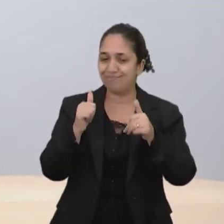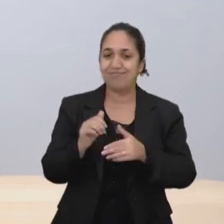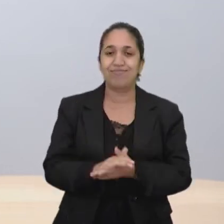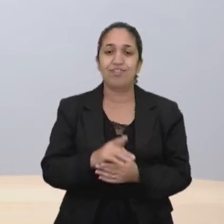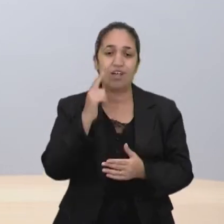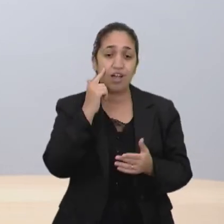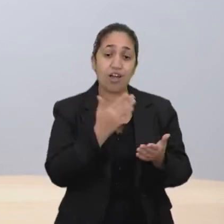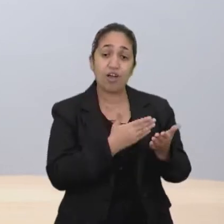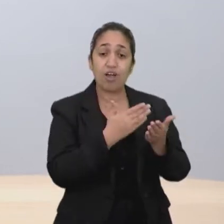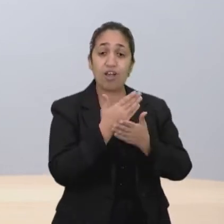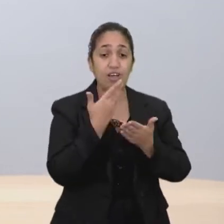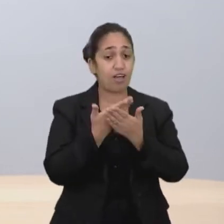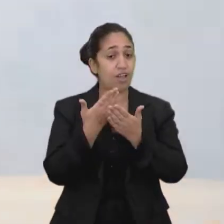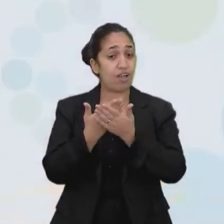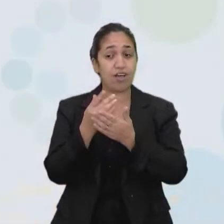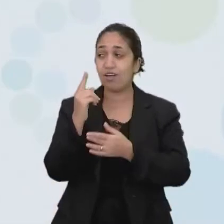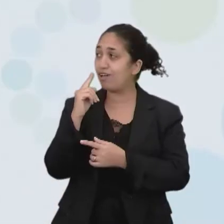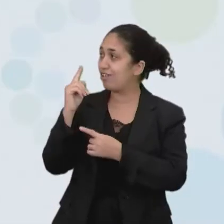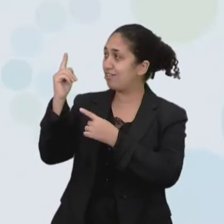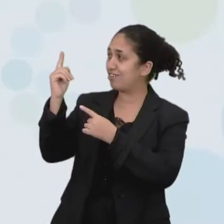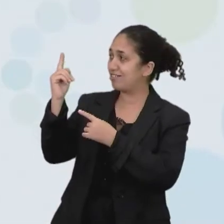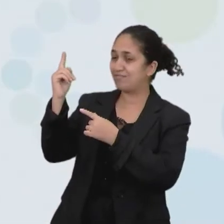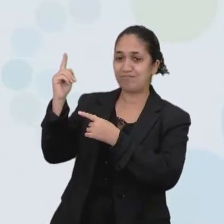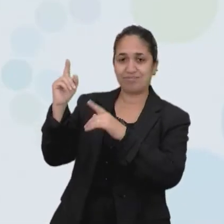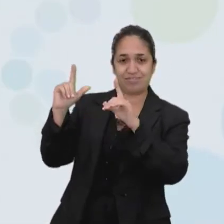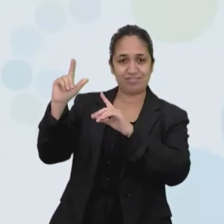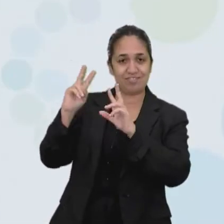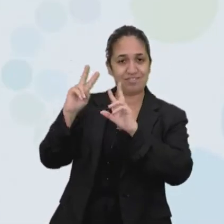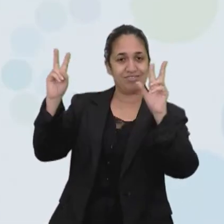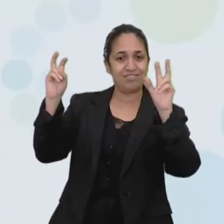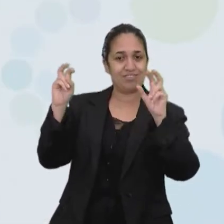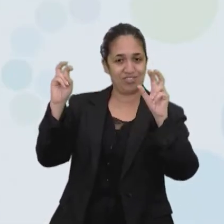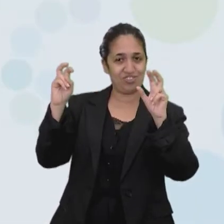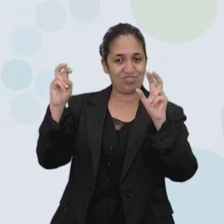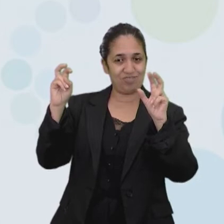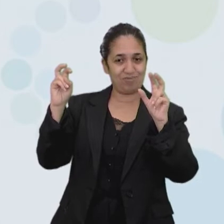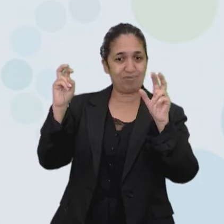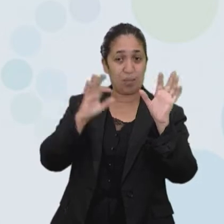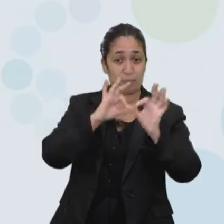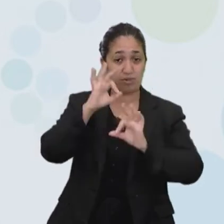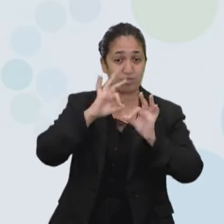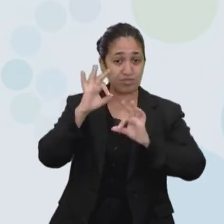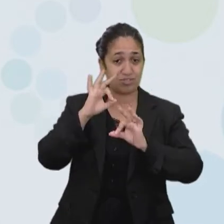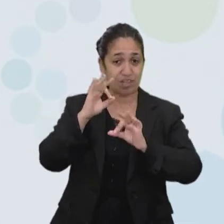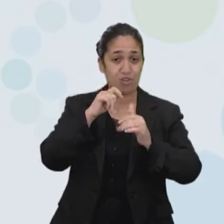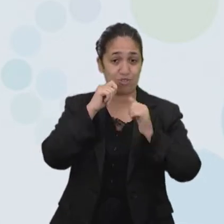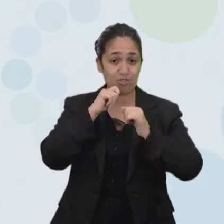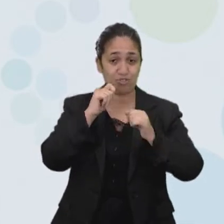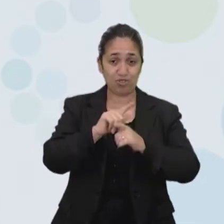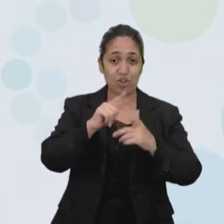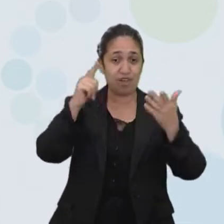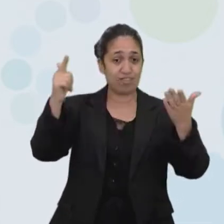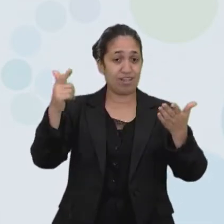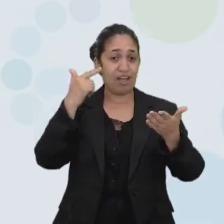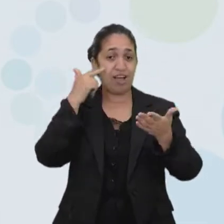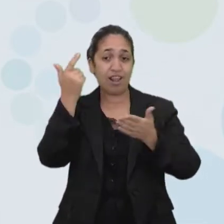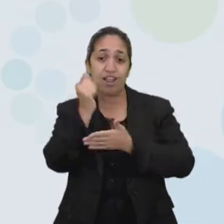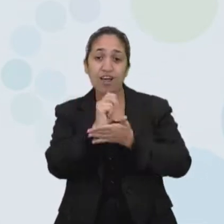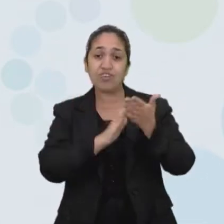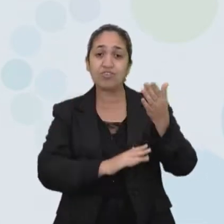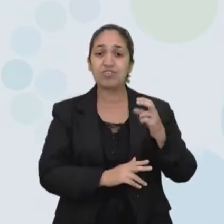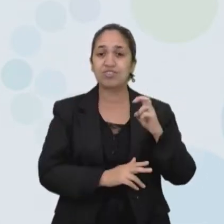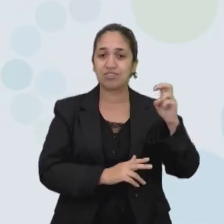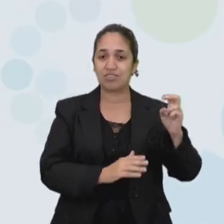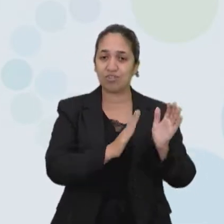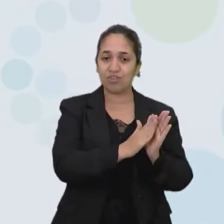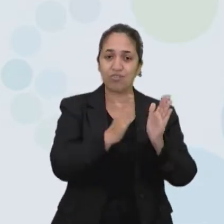vamos começar a nossa aula aqui. Primeiro, pôr na tela para vocês aí o título da aula: Laboratório de Produção Jornalística, é a atividade 5, Desenvolvimento 1.